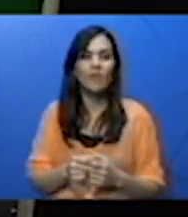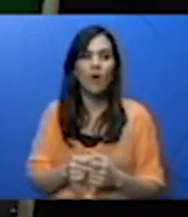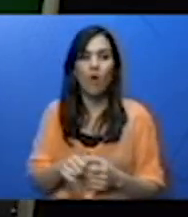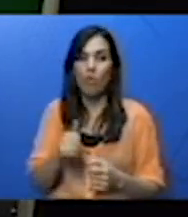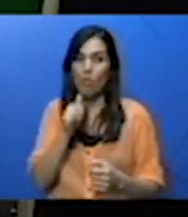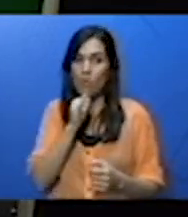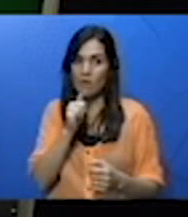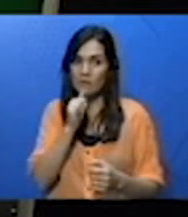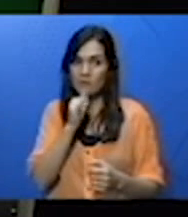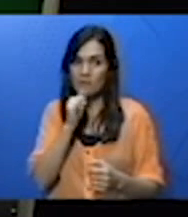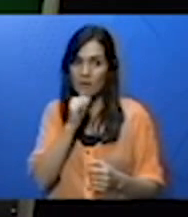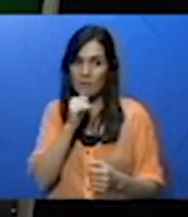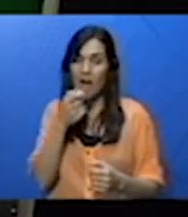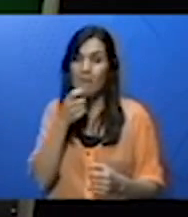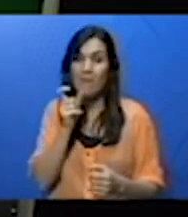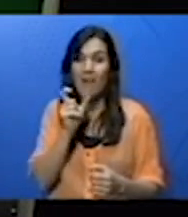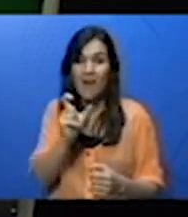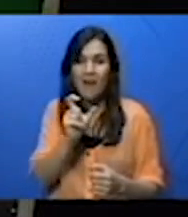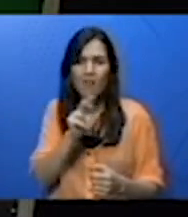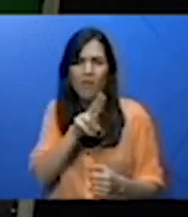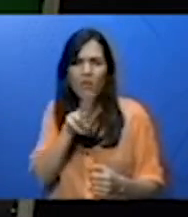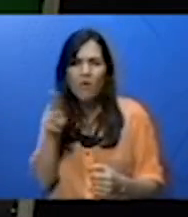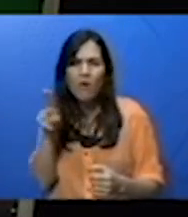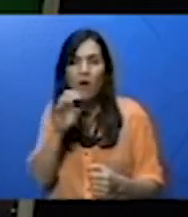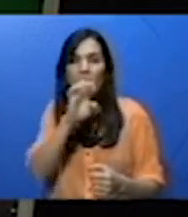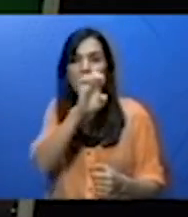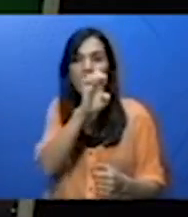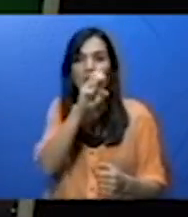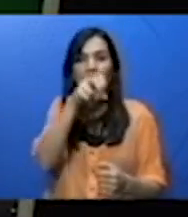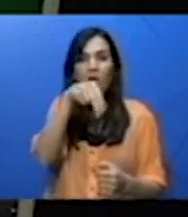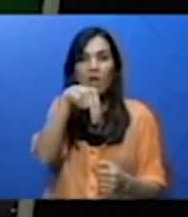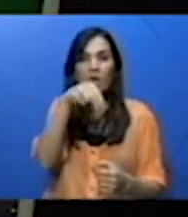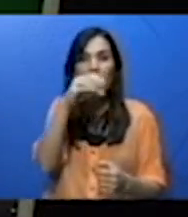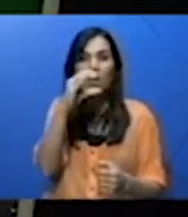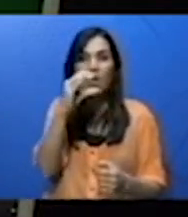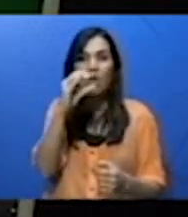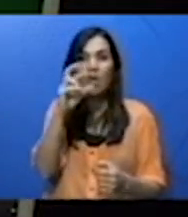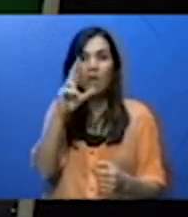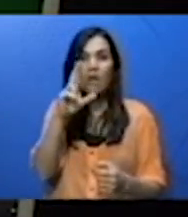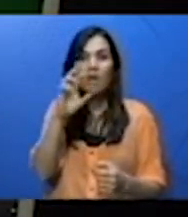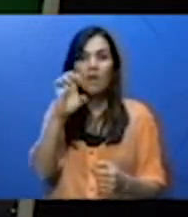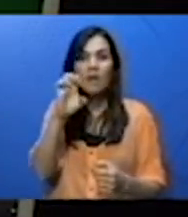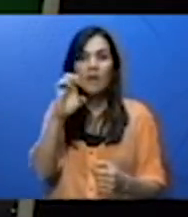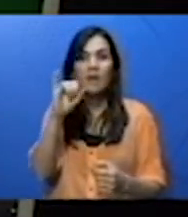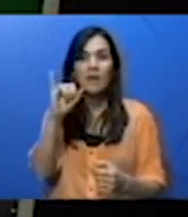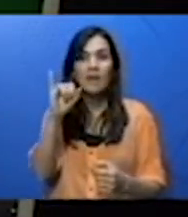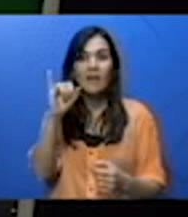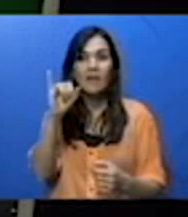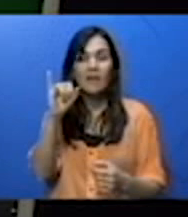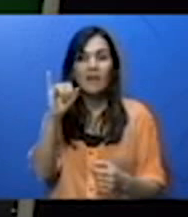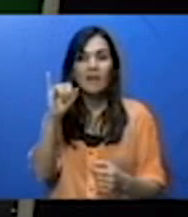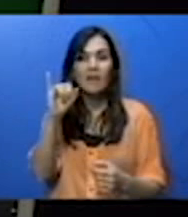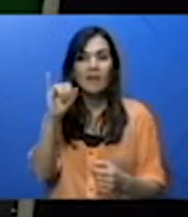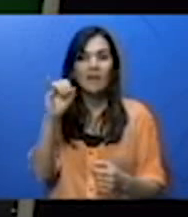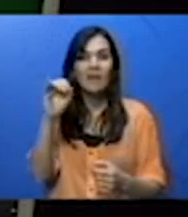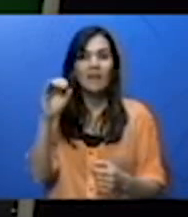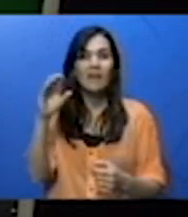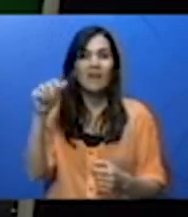essa palavra é encrenqueira. Então, aqui, ó, primeiro falou que ela é encrenqueira. Depois, que ela é o